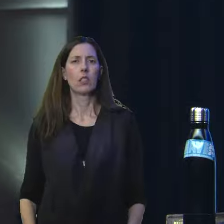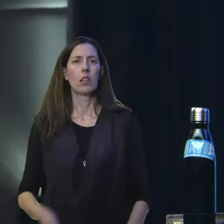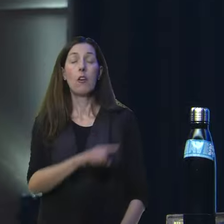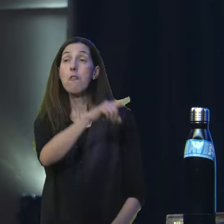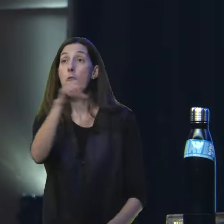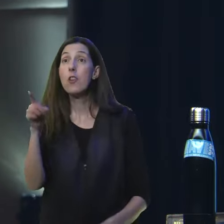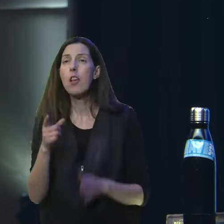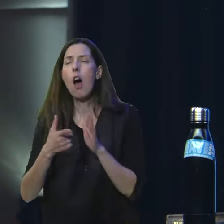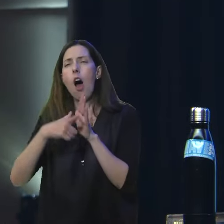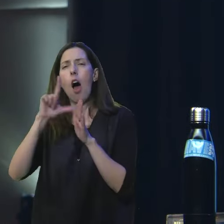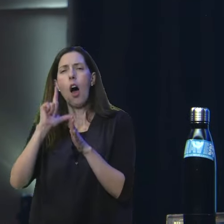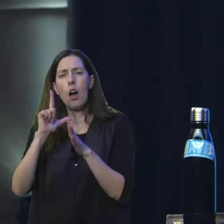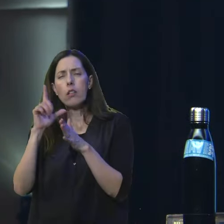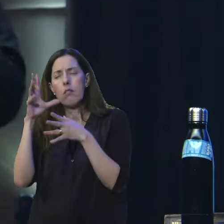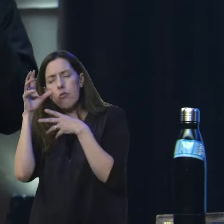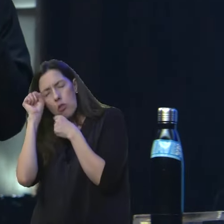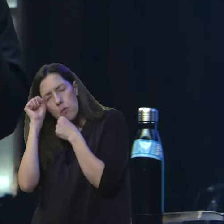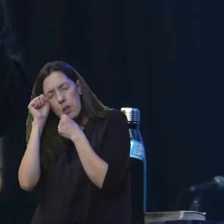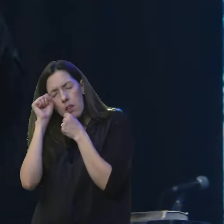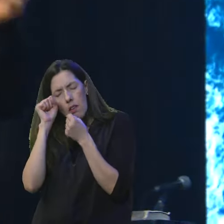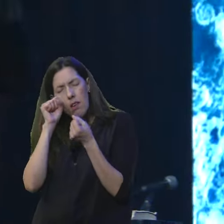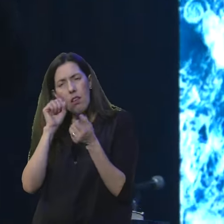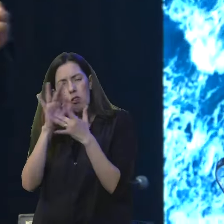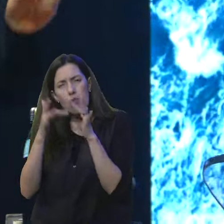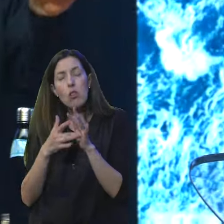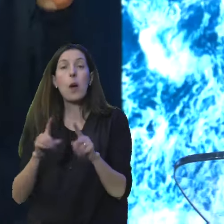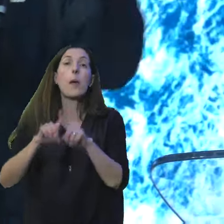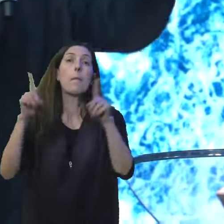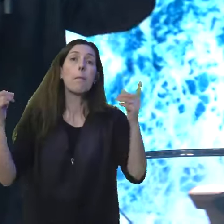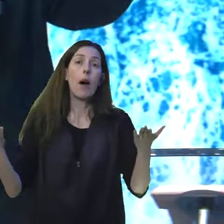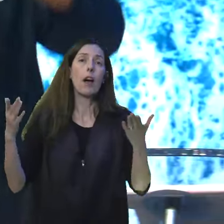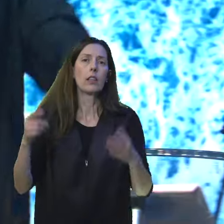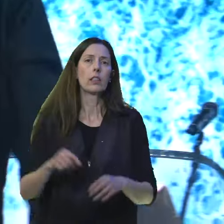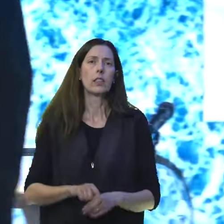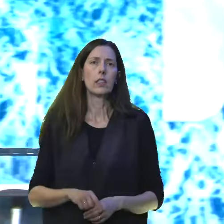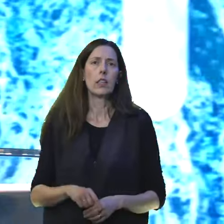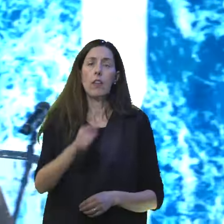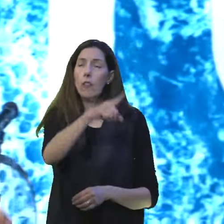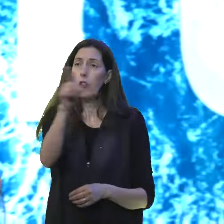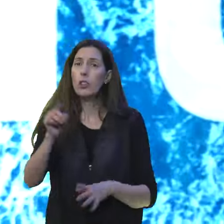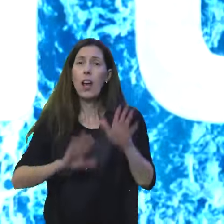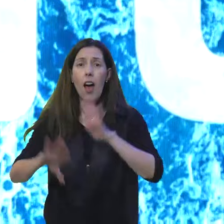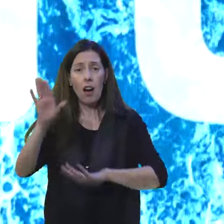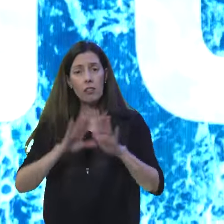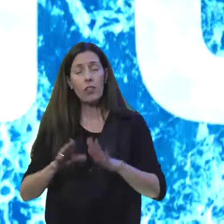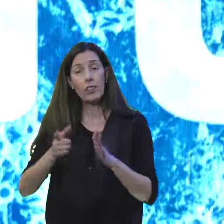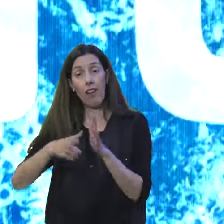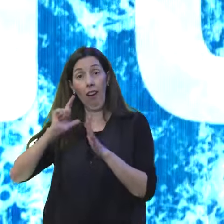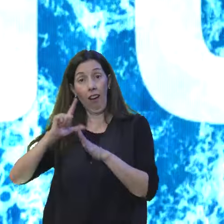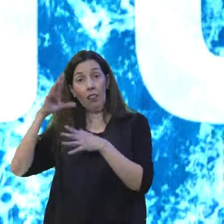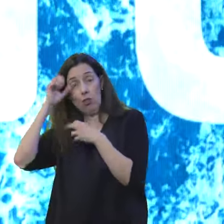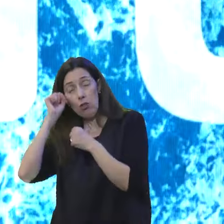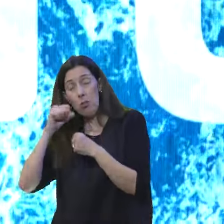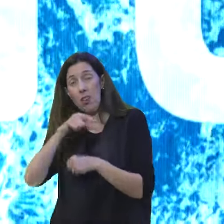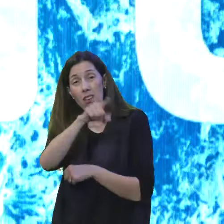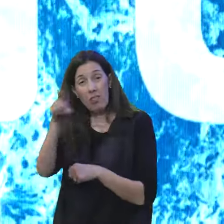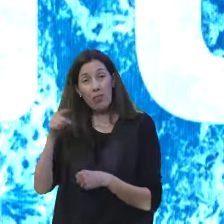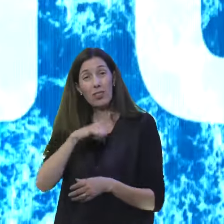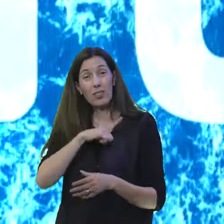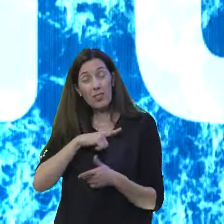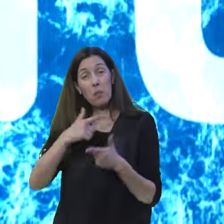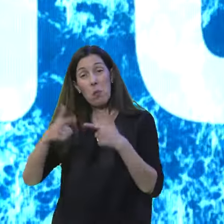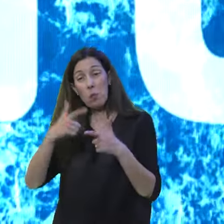cara. É pecado, pastor? Não é, mas qual é a chance de você dormir com a Bíblia no teu colo? Para de deixar